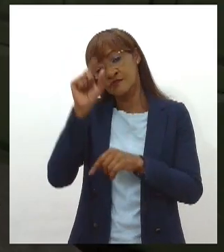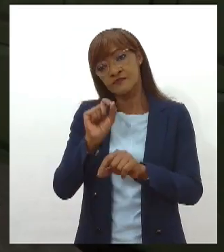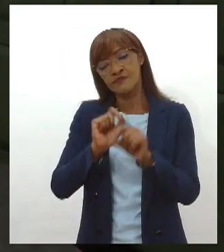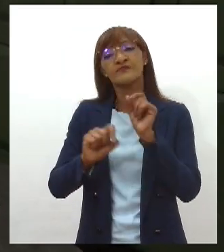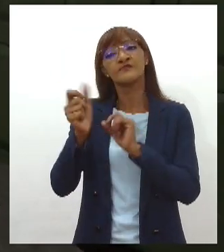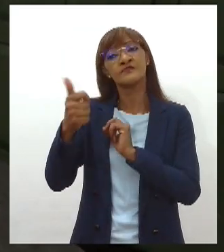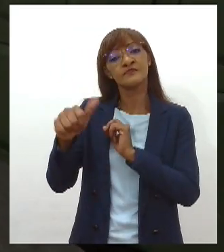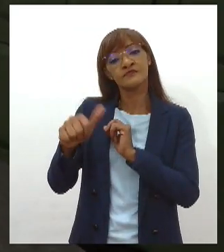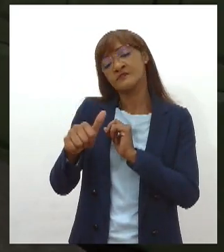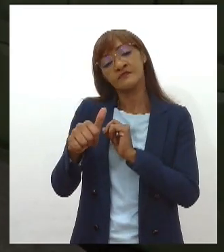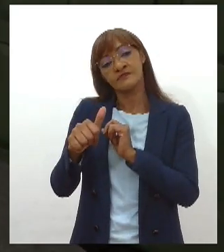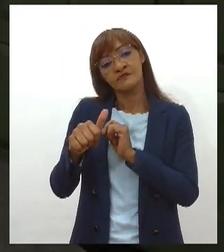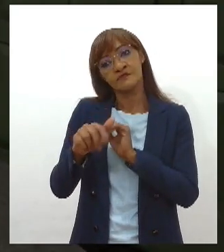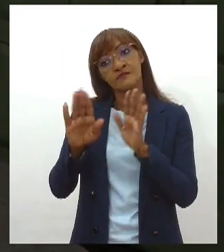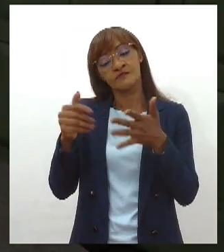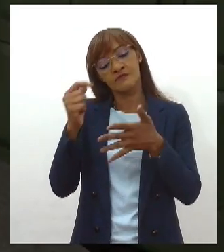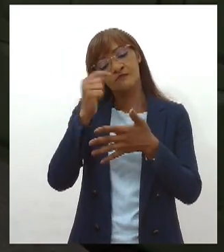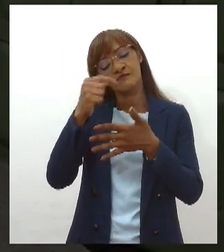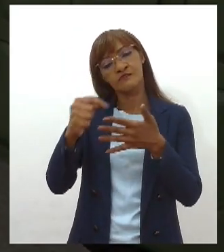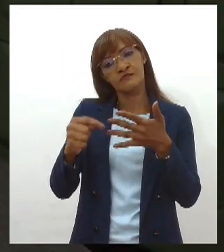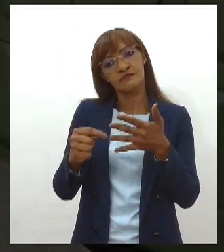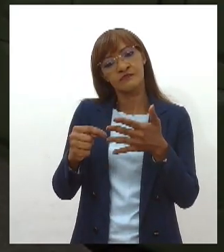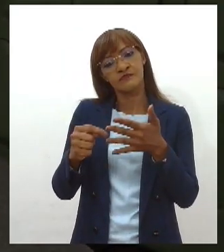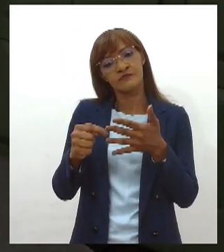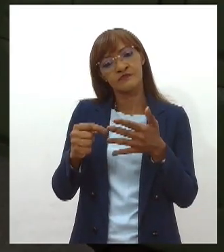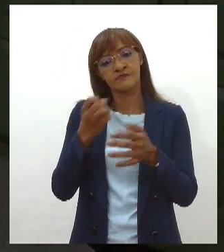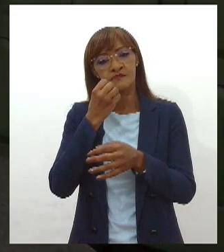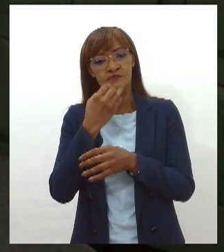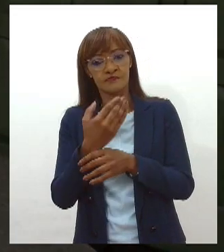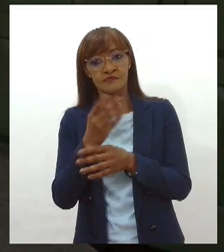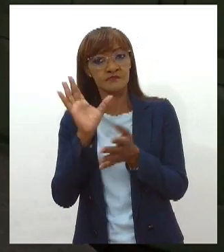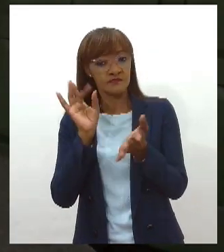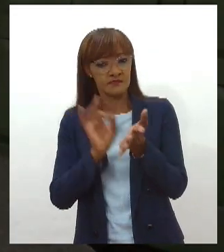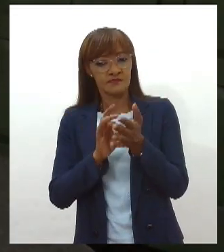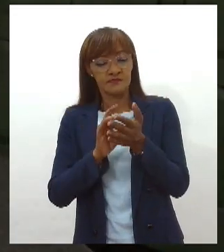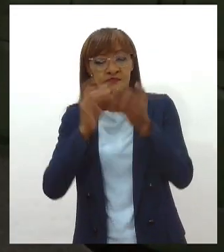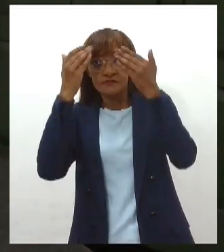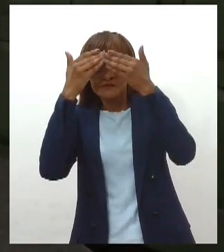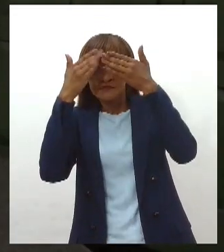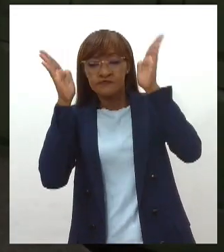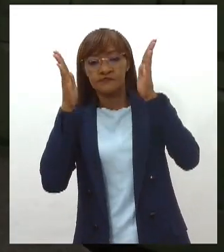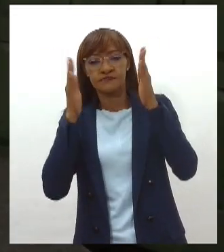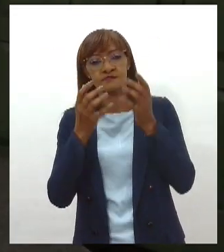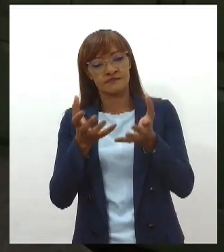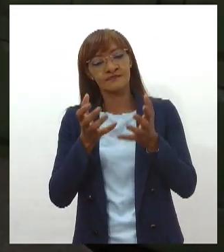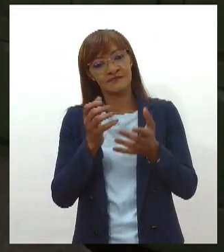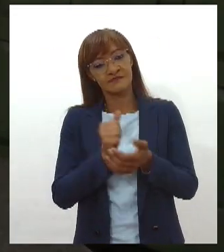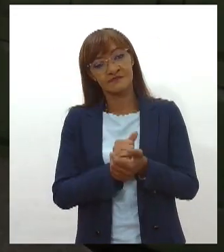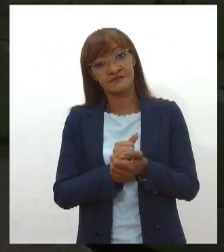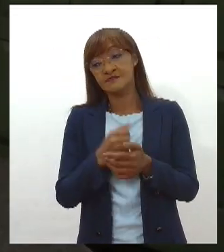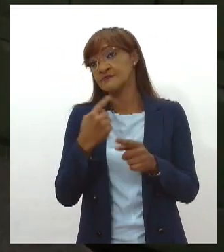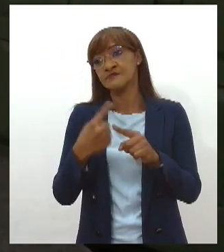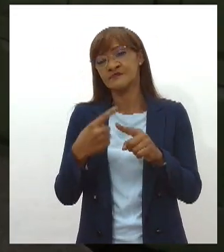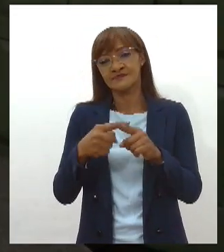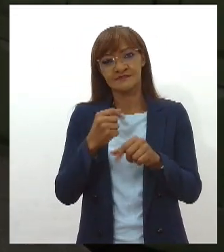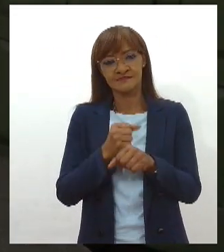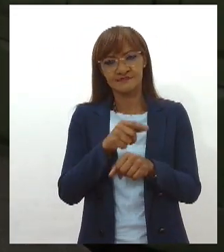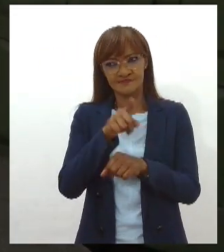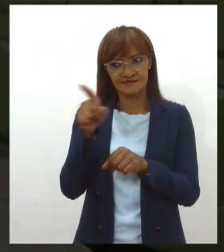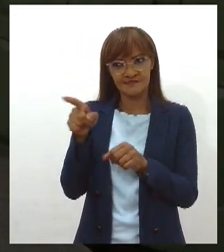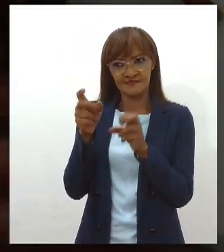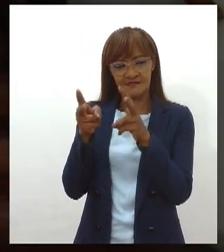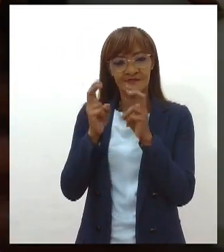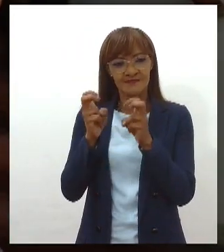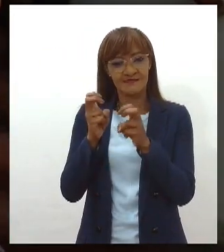os benefícios e as consequências. Na verdade, é um despertar, é isso que a gente espera, até porque, se você pensar, esses jovens são o futuro do